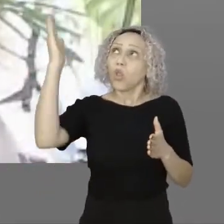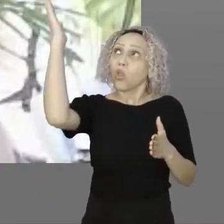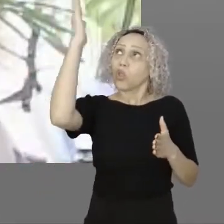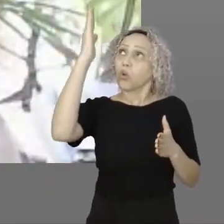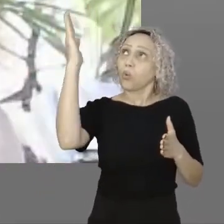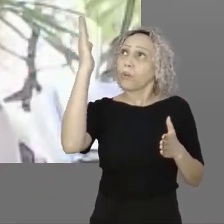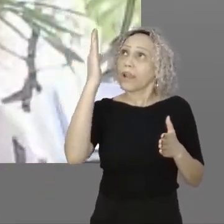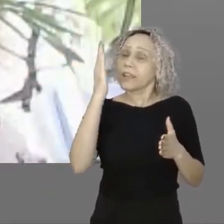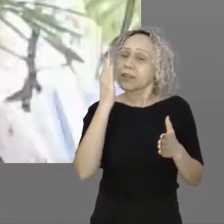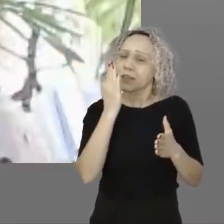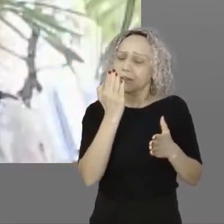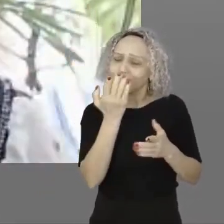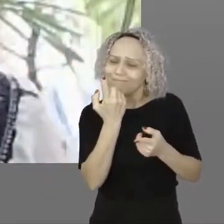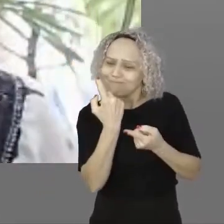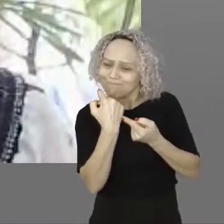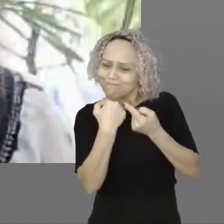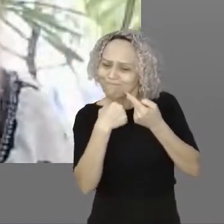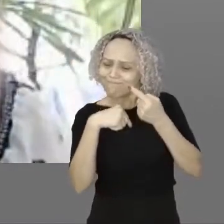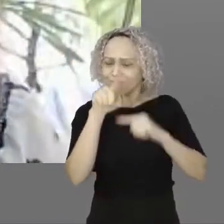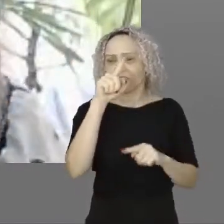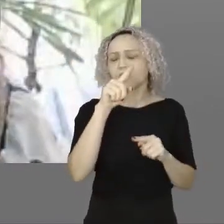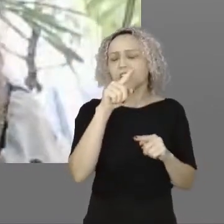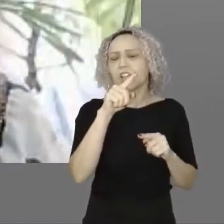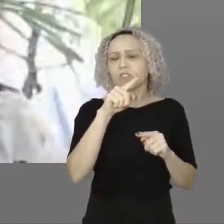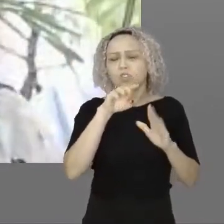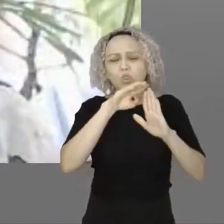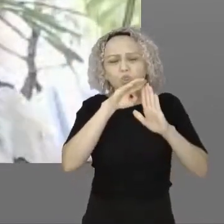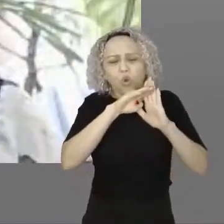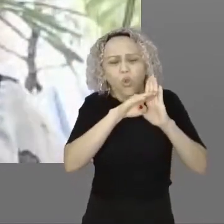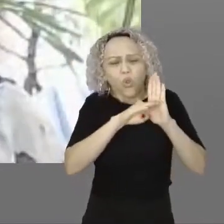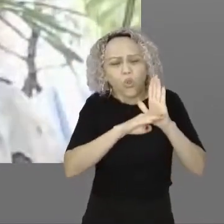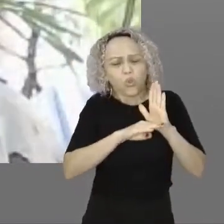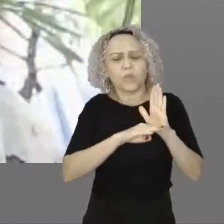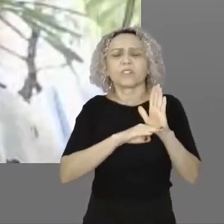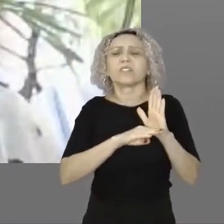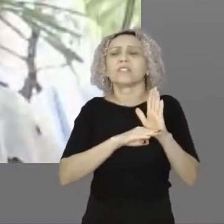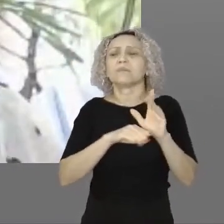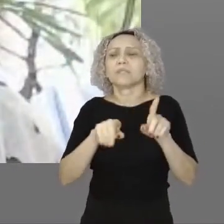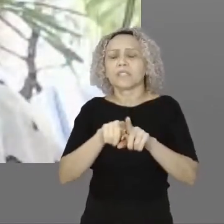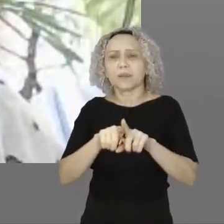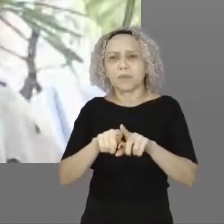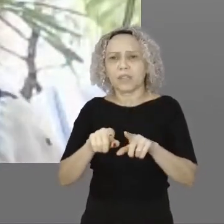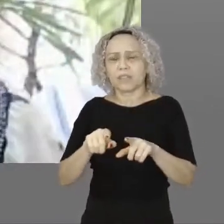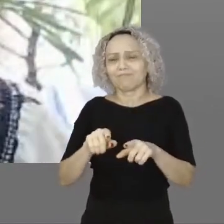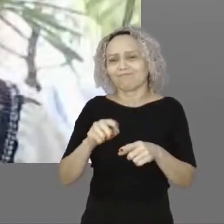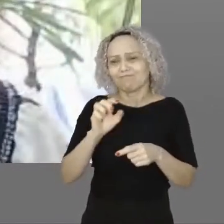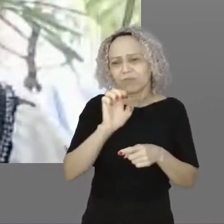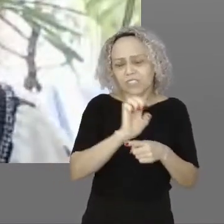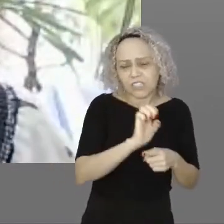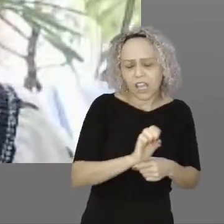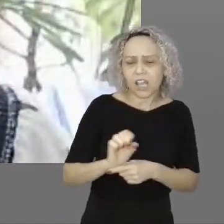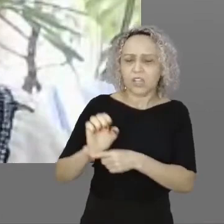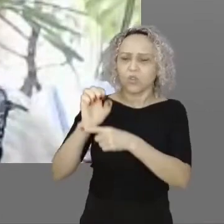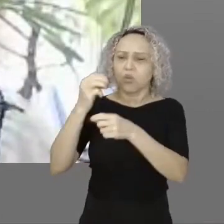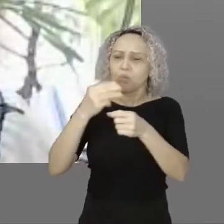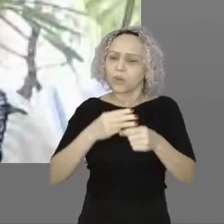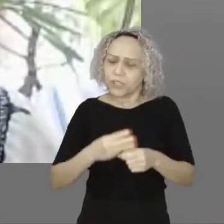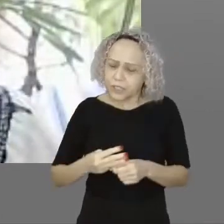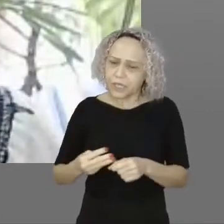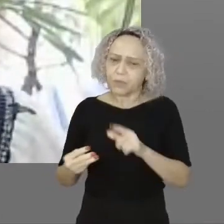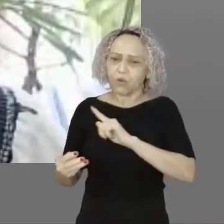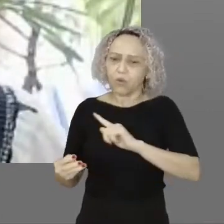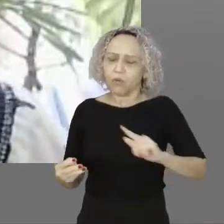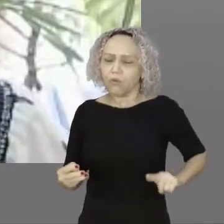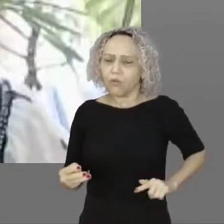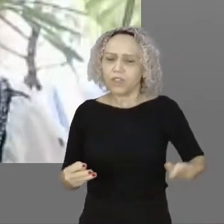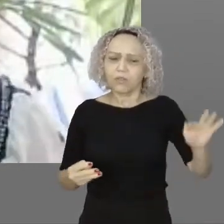todos os programas e avançando em novos, e também a união com outros, com os estados, com os municípios, com os outros ministérios, e também